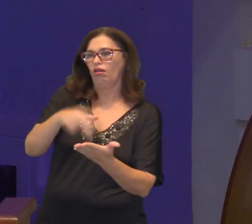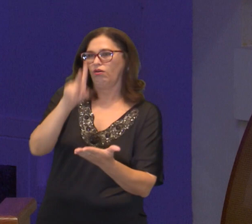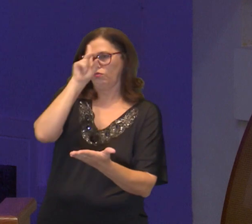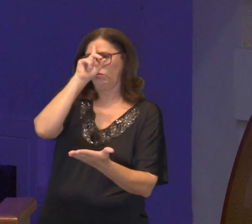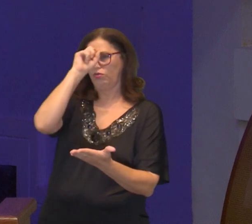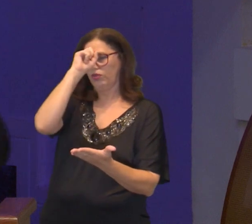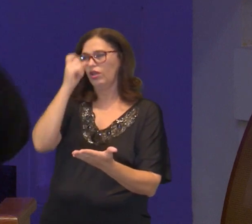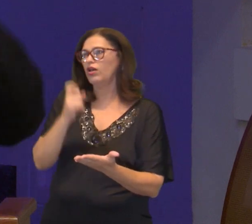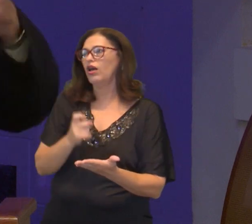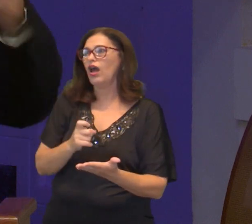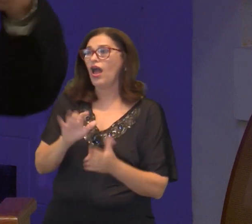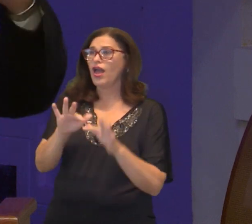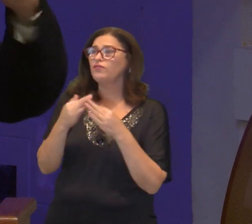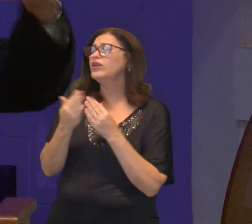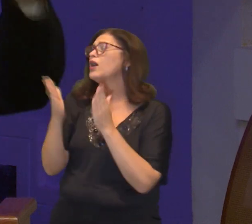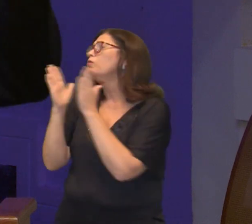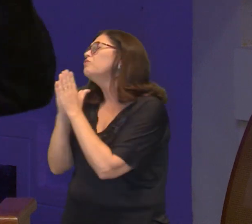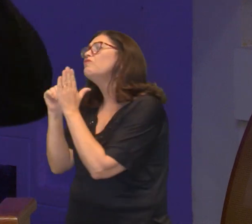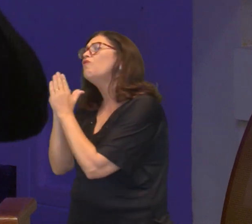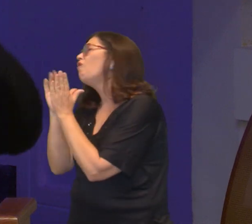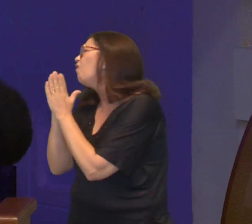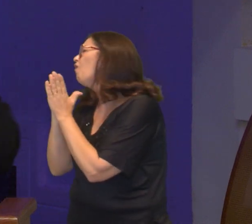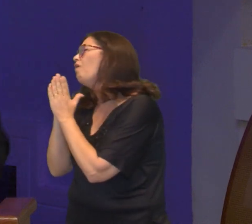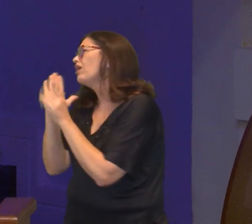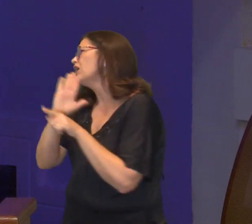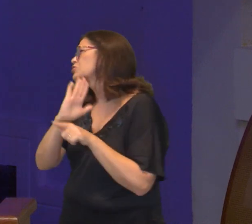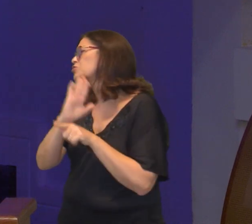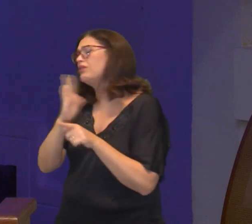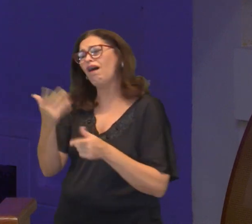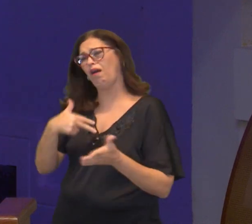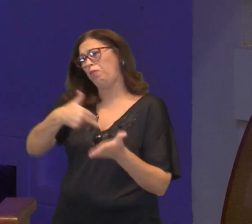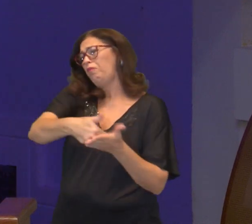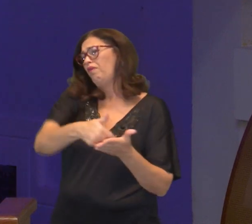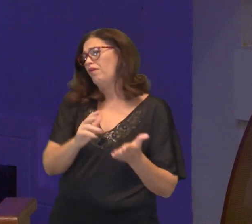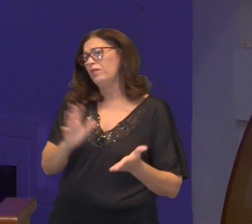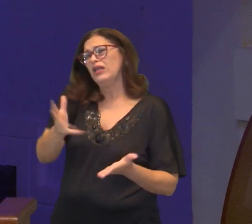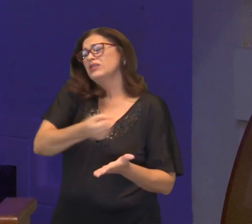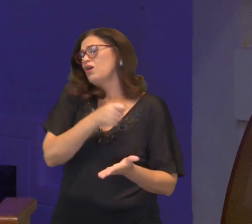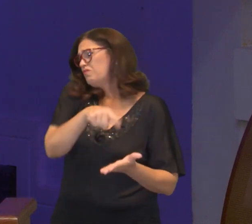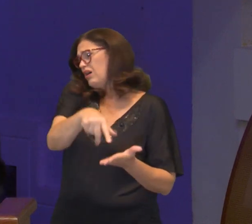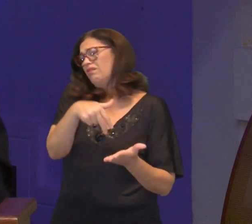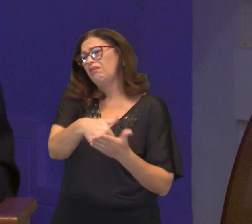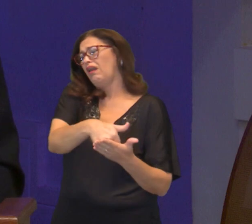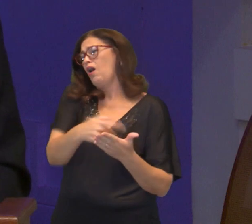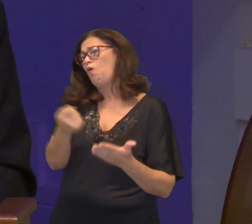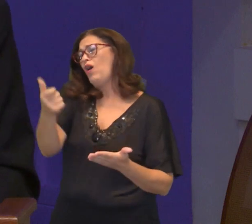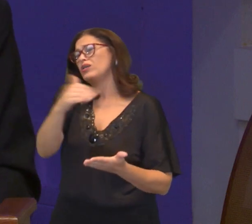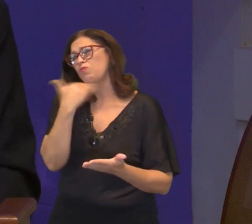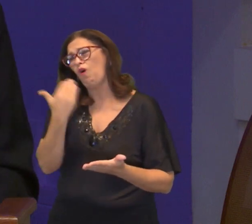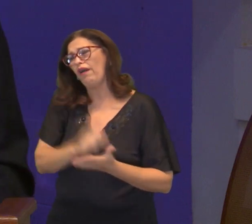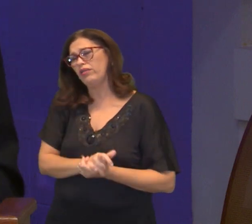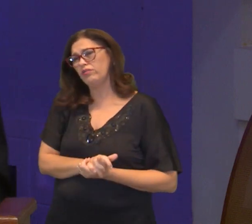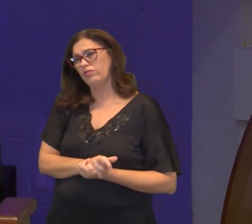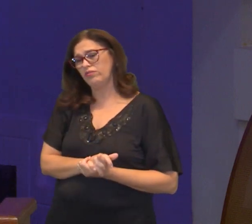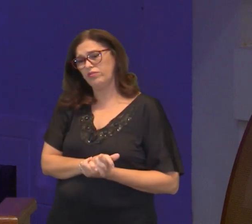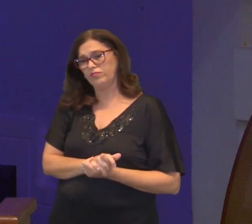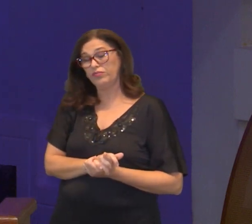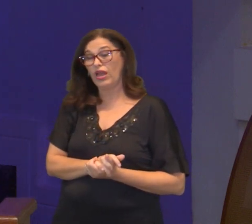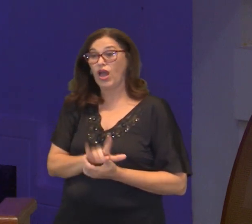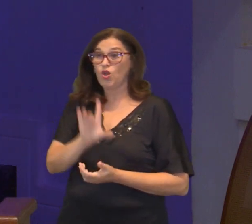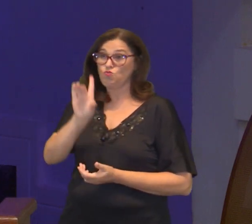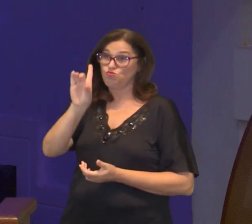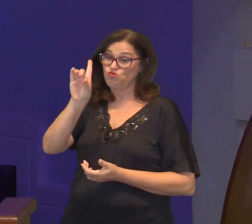para orarem, para fazerem o que puderem para que ele seja salvo. E chega um